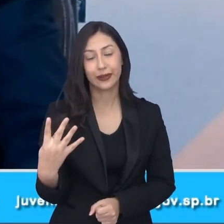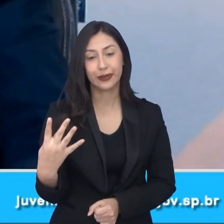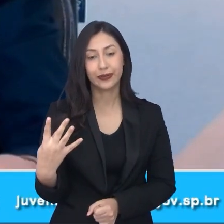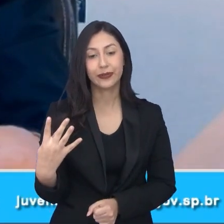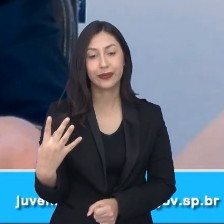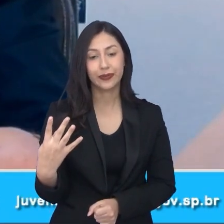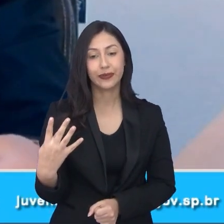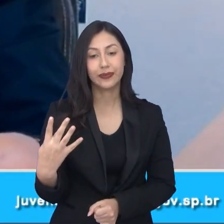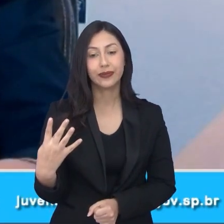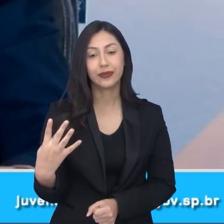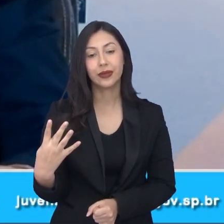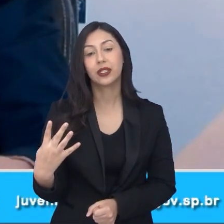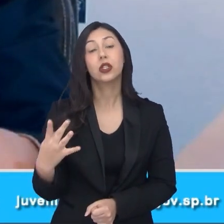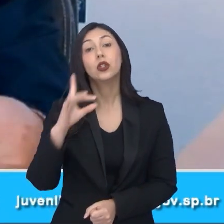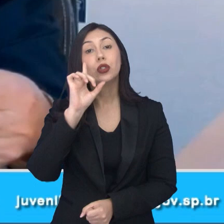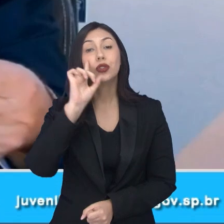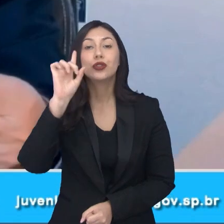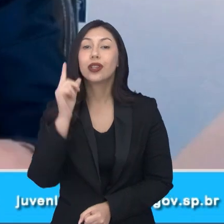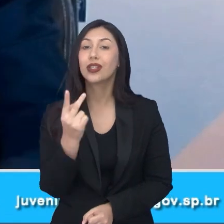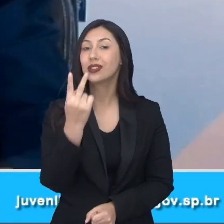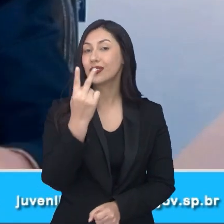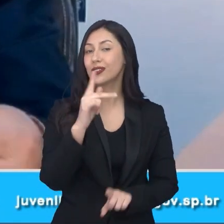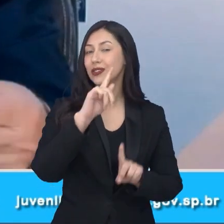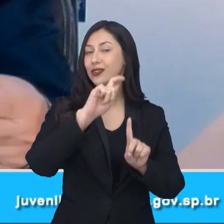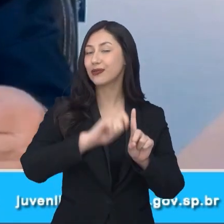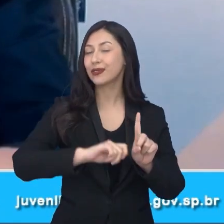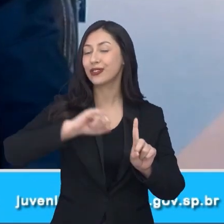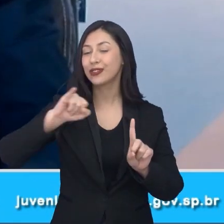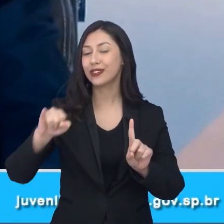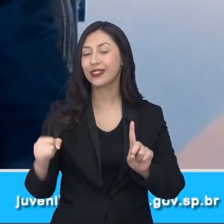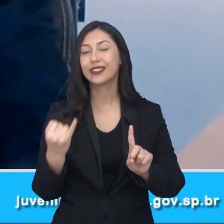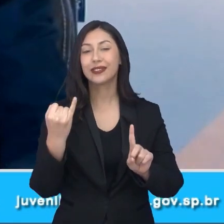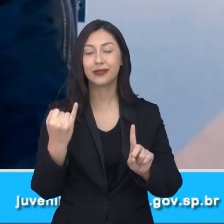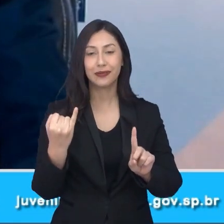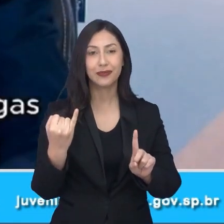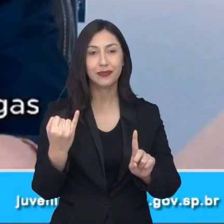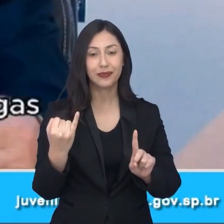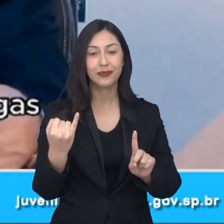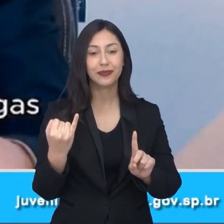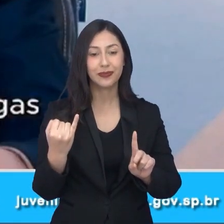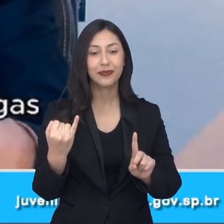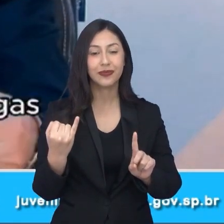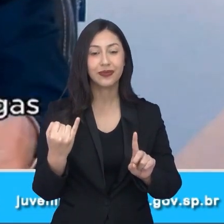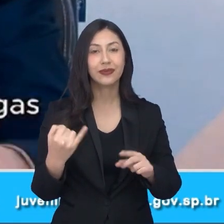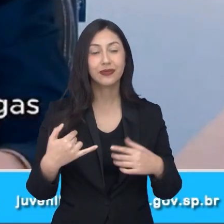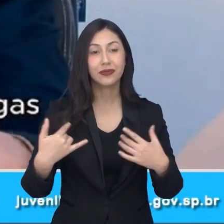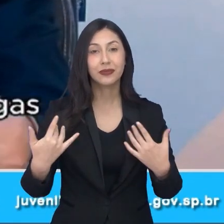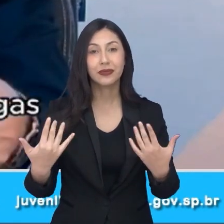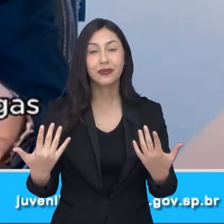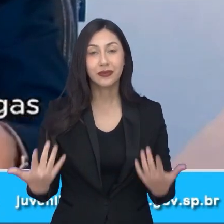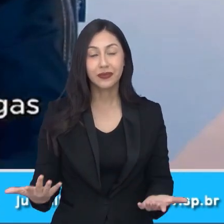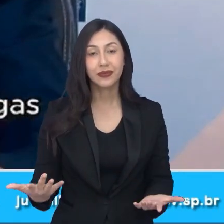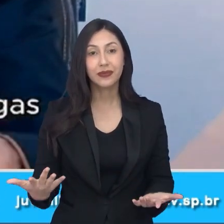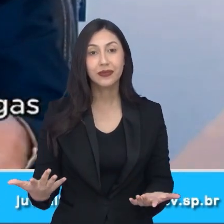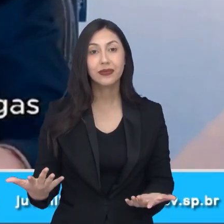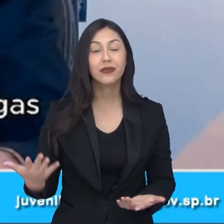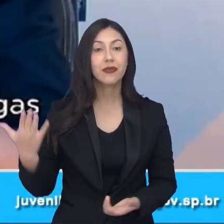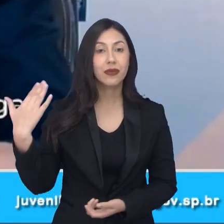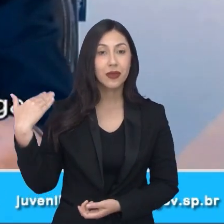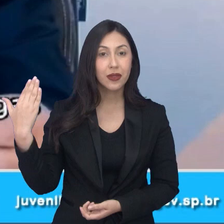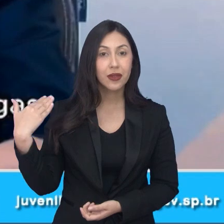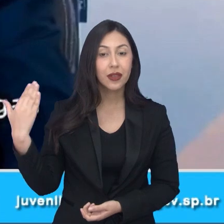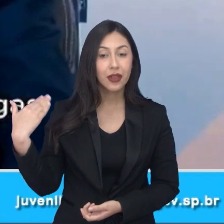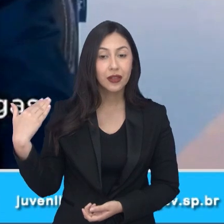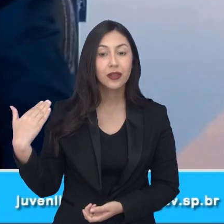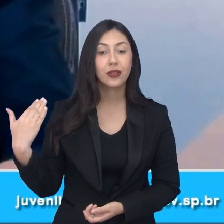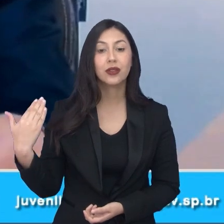1954, precisamente no dia 2 de janeiro, o então presidente Getúlio